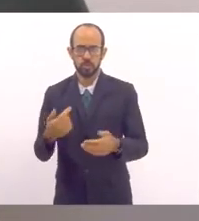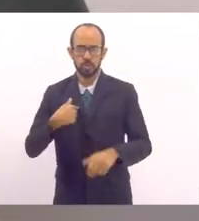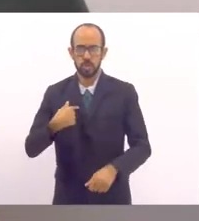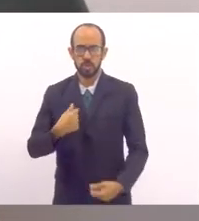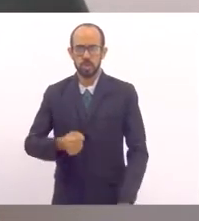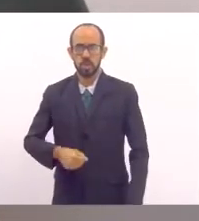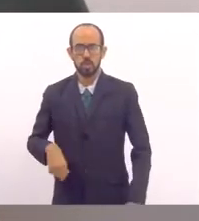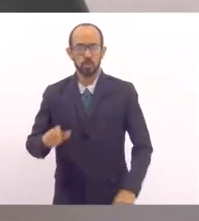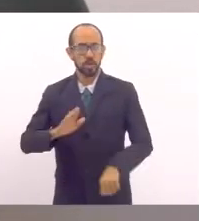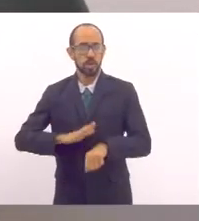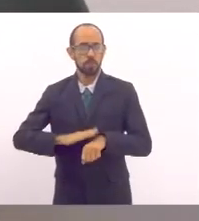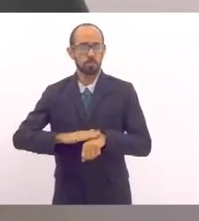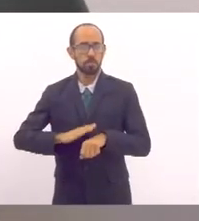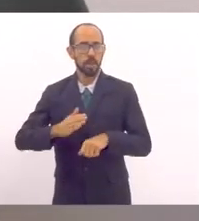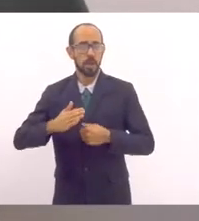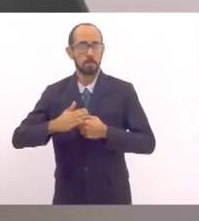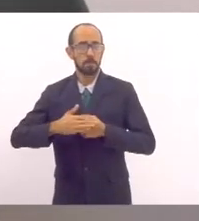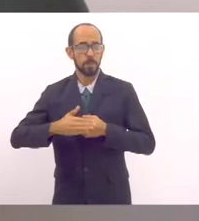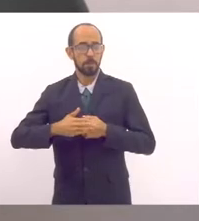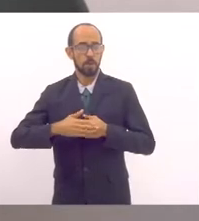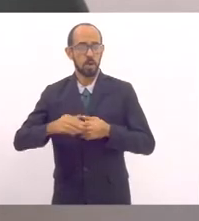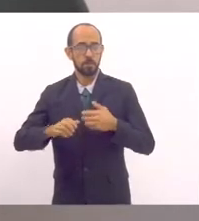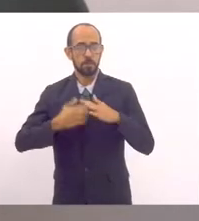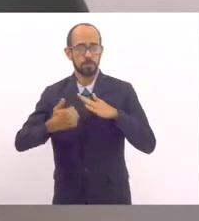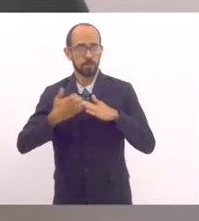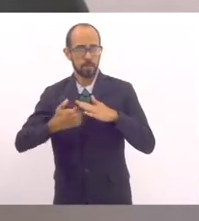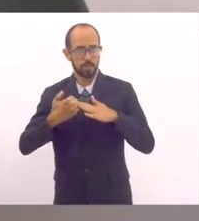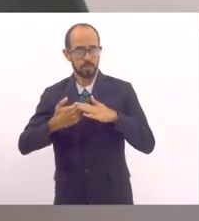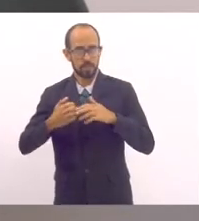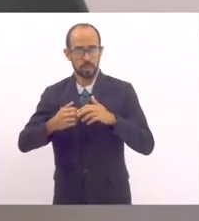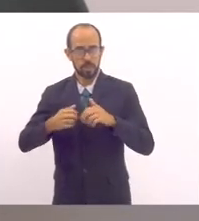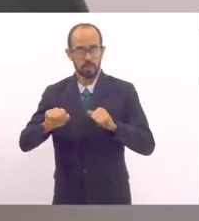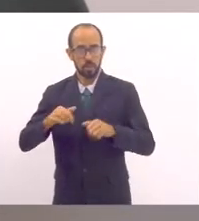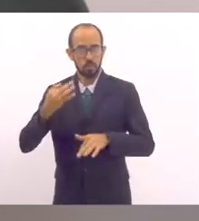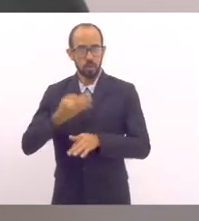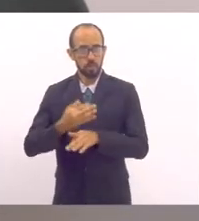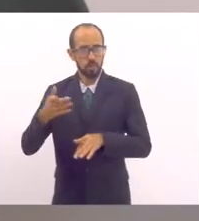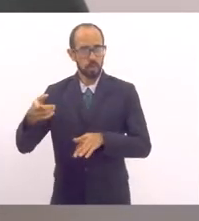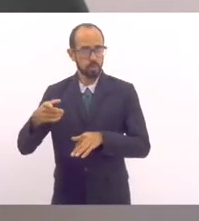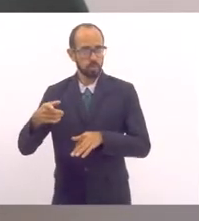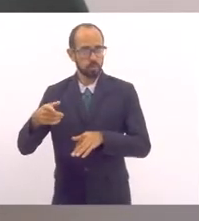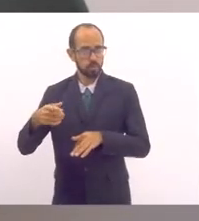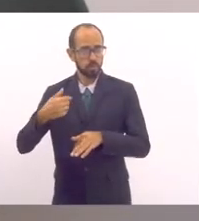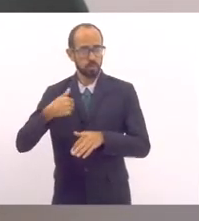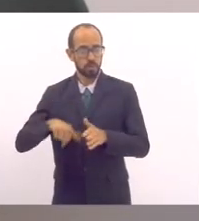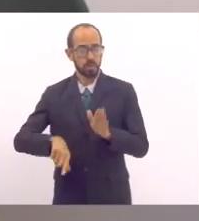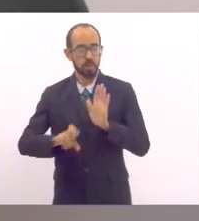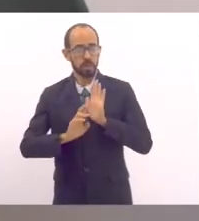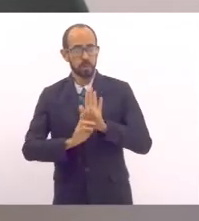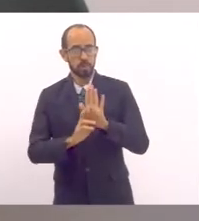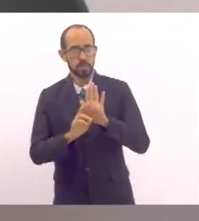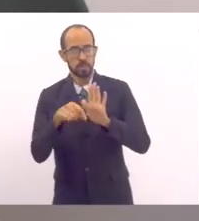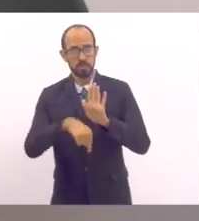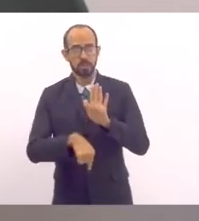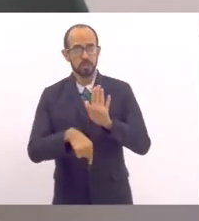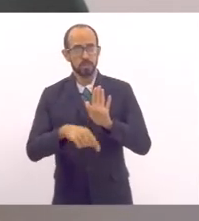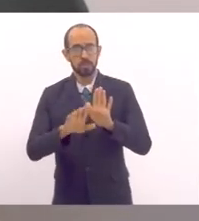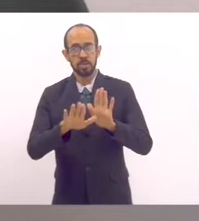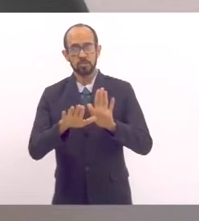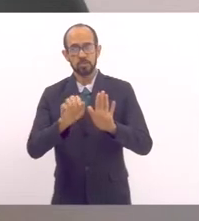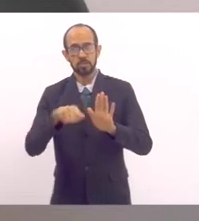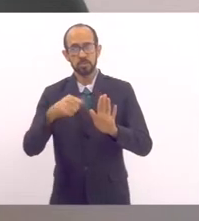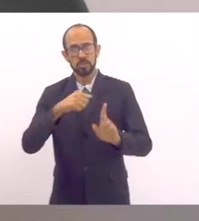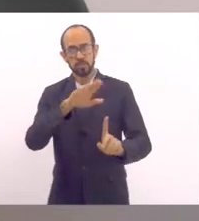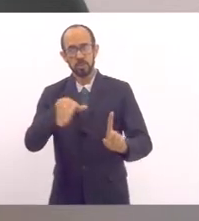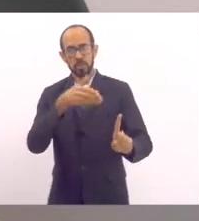horário, da minha empresa, o Navega também, é o meu combustível. A gente está aqui representando um trade, mas a gente precisa ser reconhecido. Então, a nossa batalha